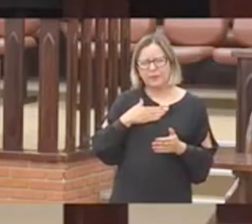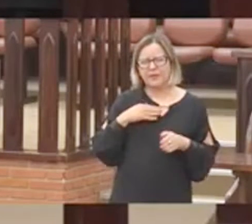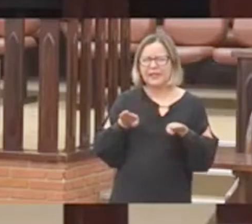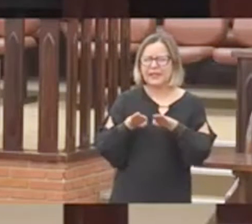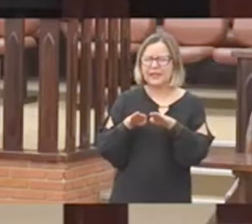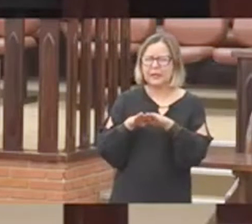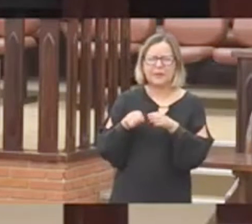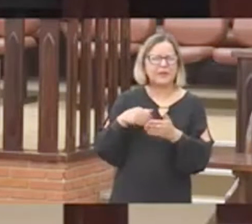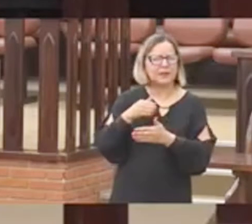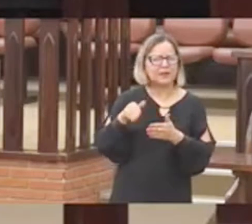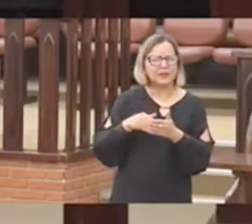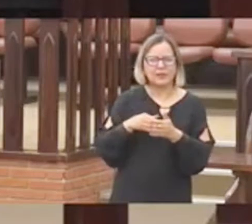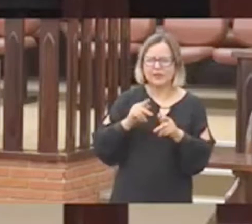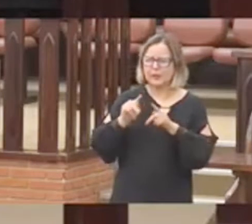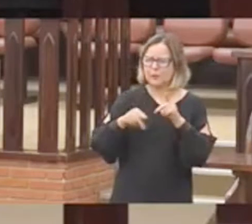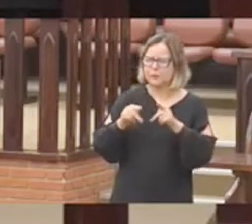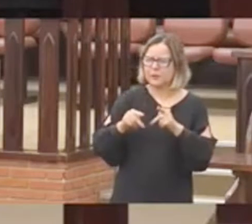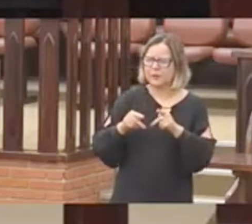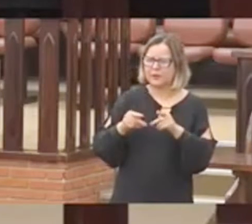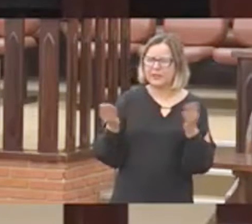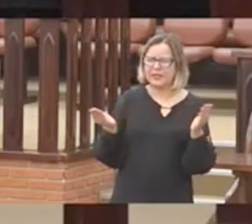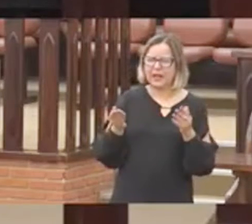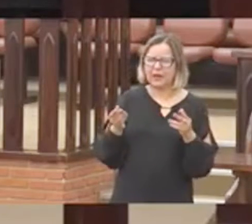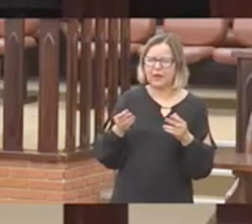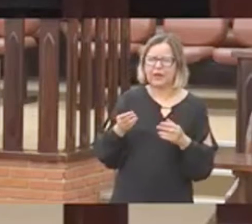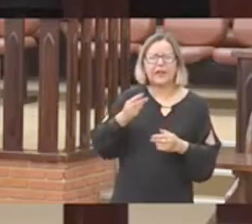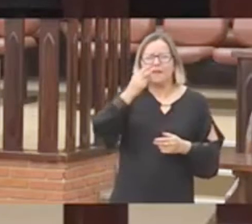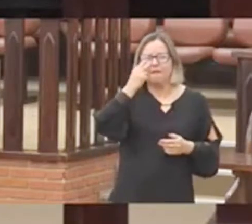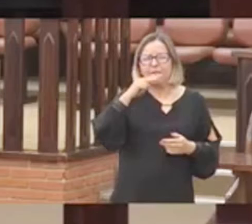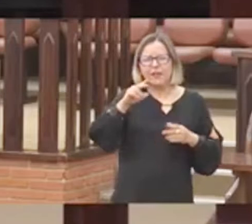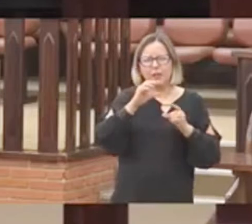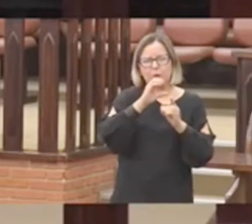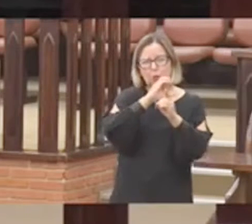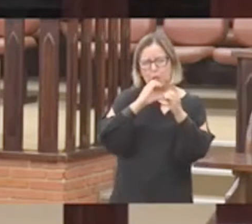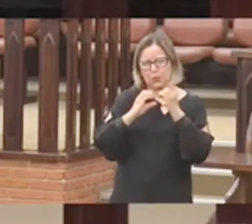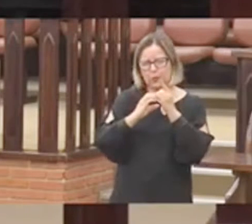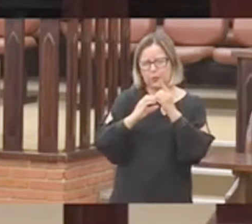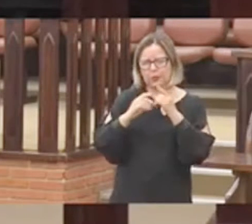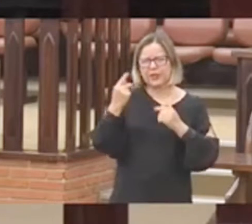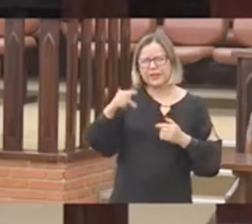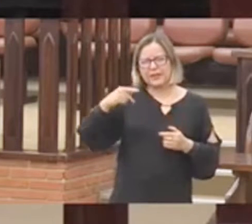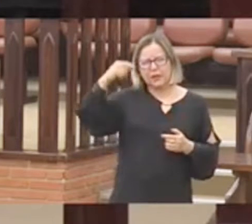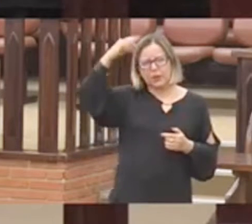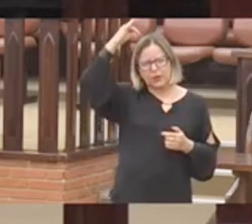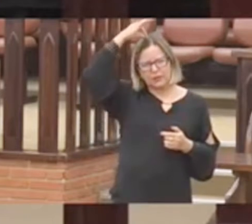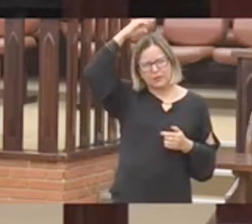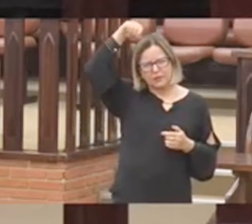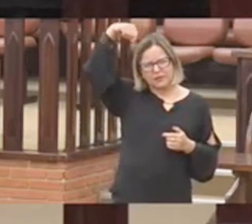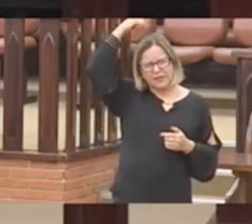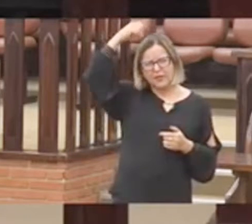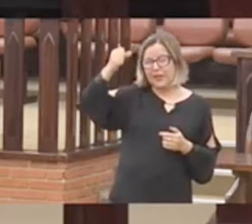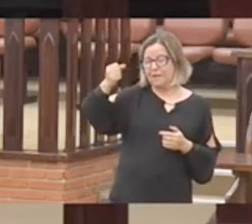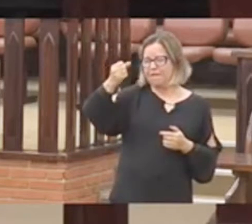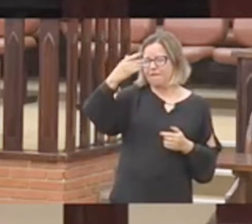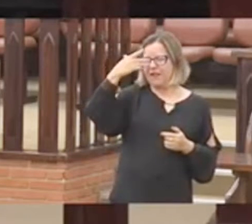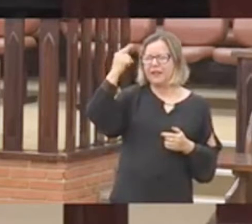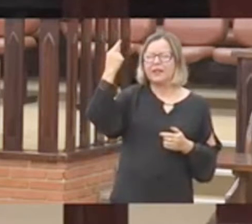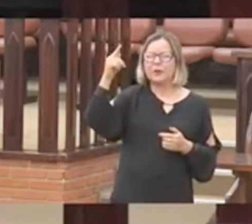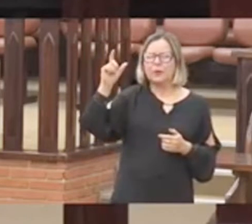aqueles que estão nos assistindo neste momento. Que o Teu Santo Espírito revele essa